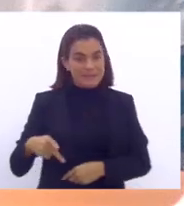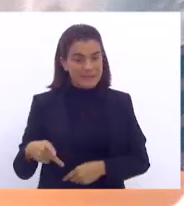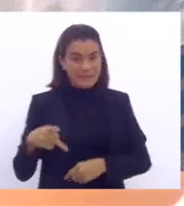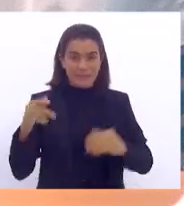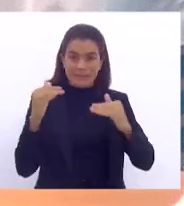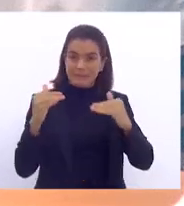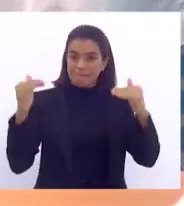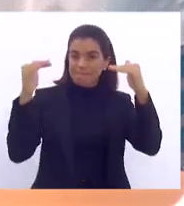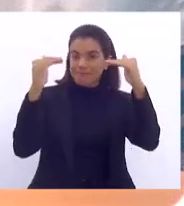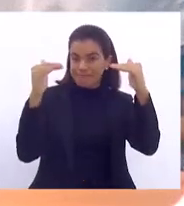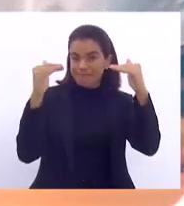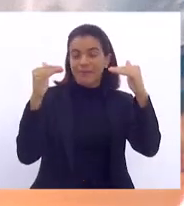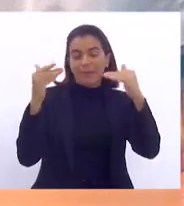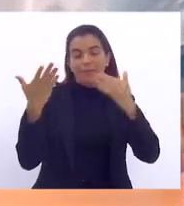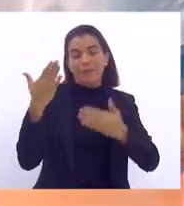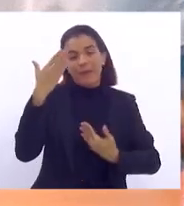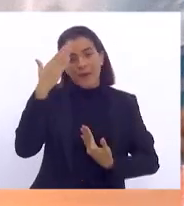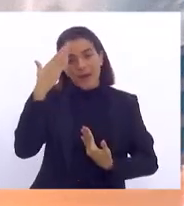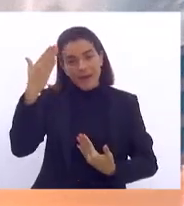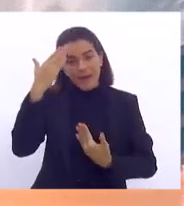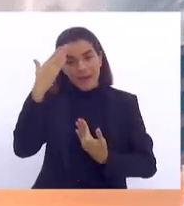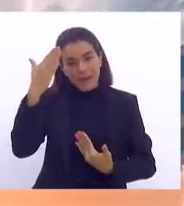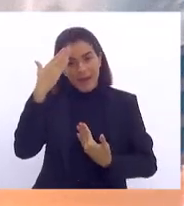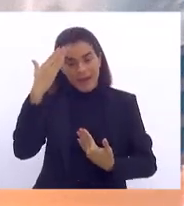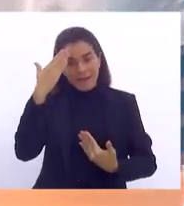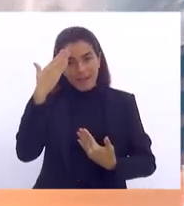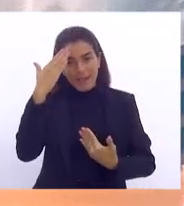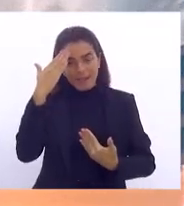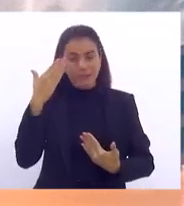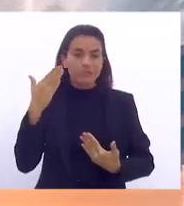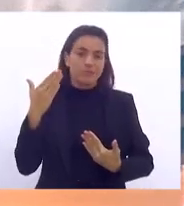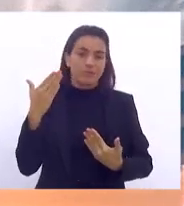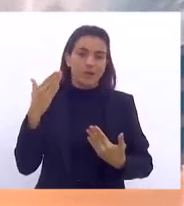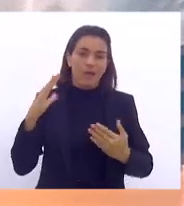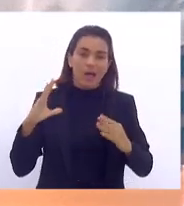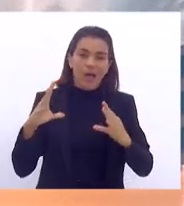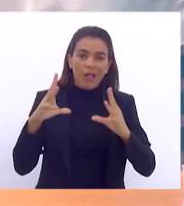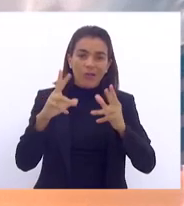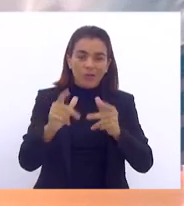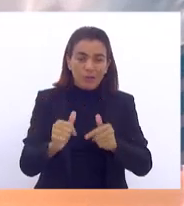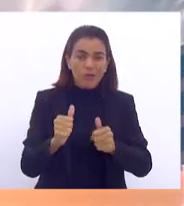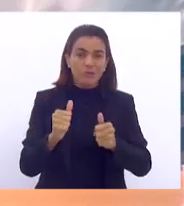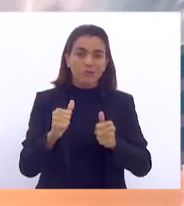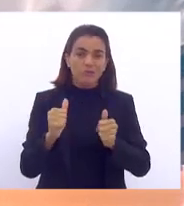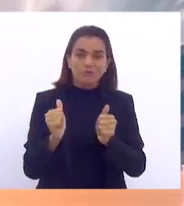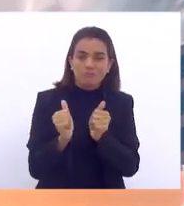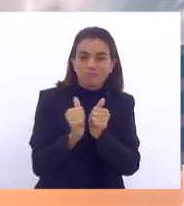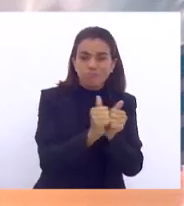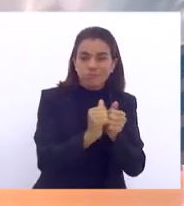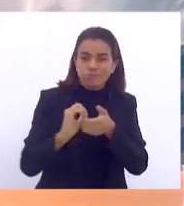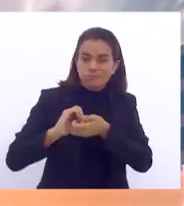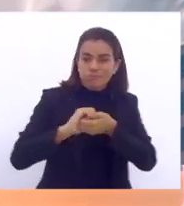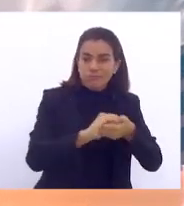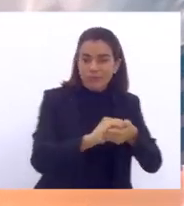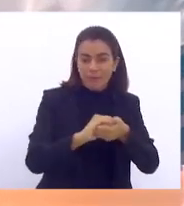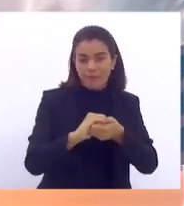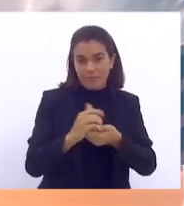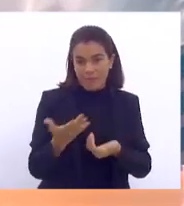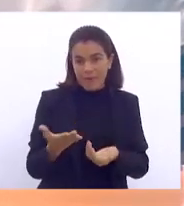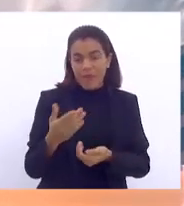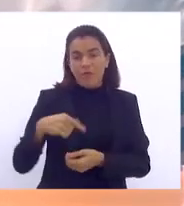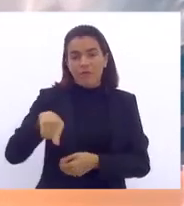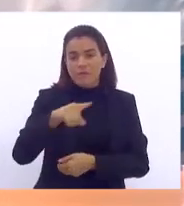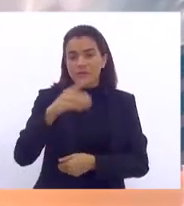mais alto aqui é que agradeço grandiosamente aos meus pares aqui é uma casa coletiva todo mundo sabe que eu não